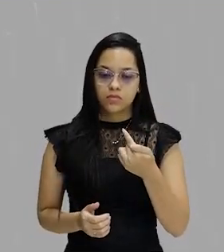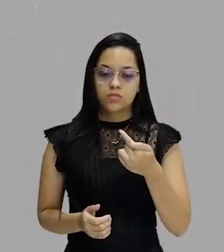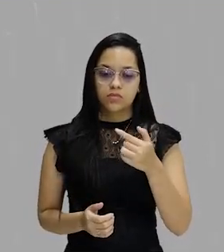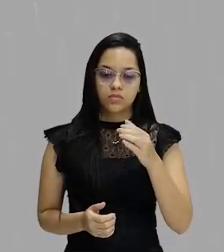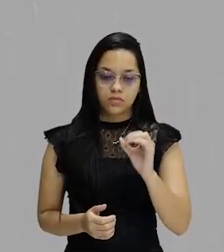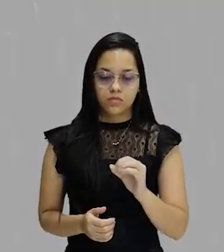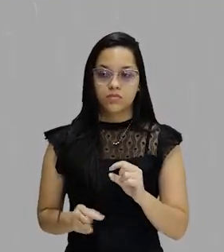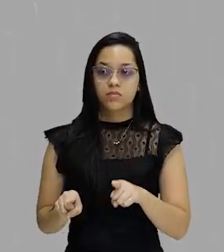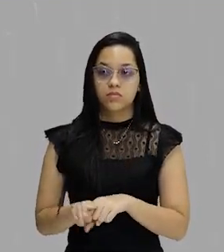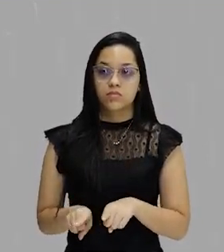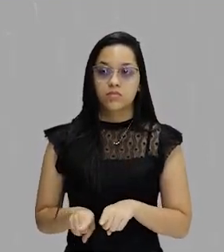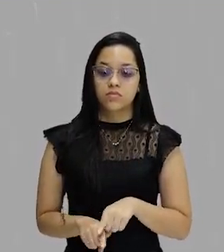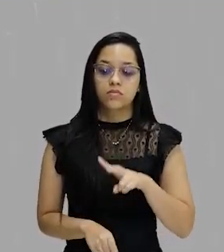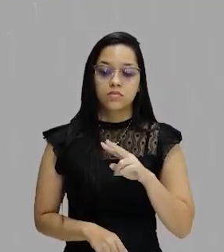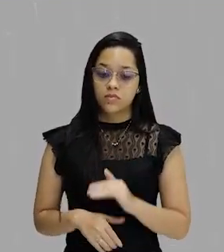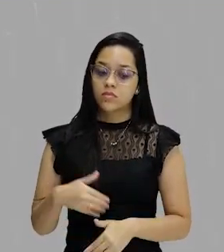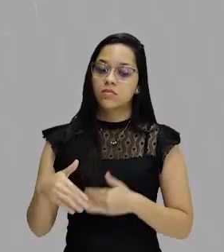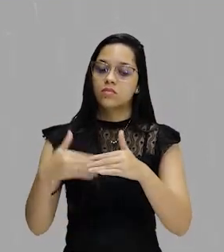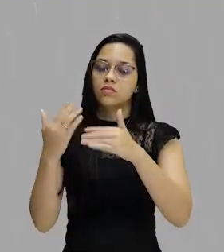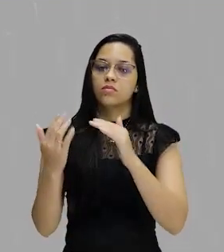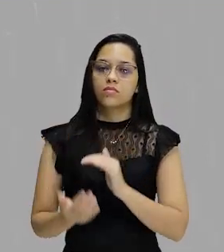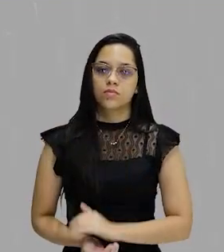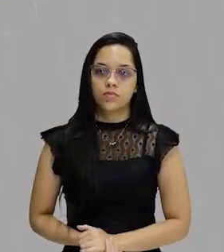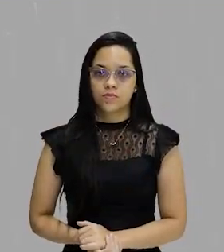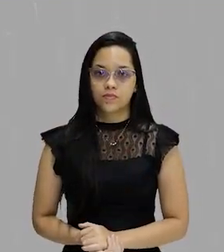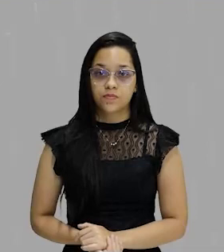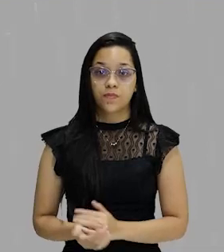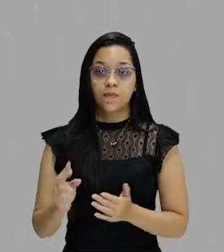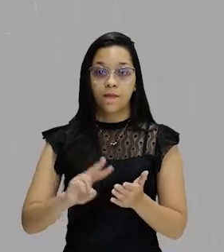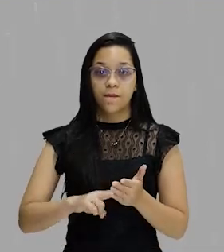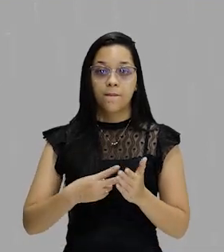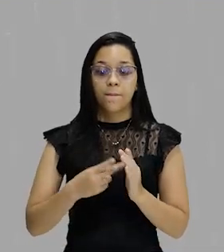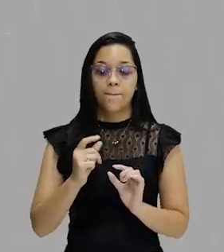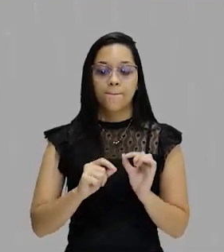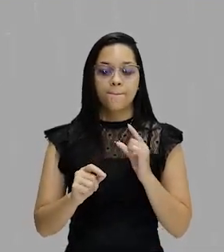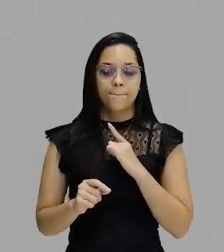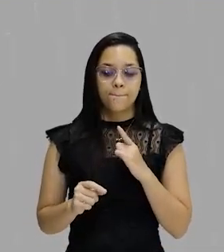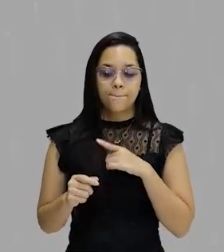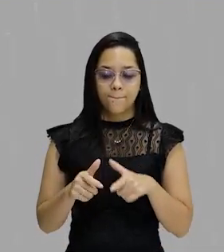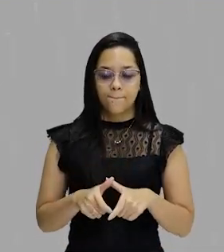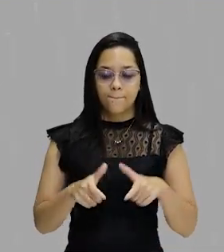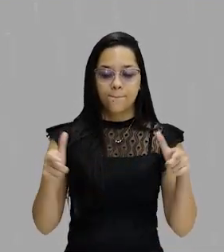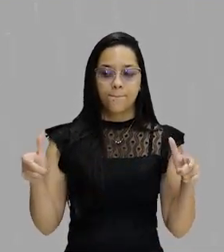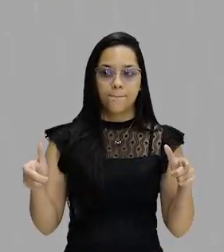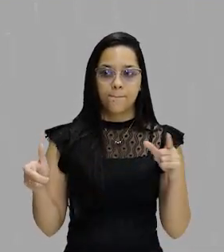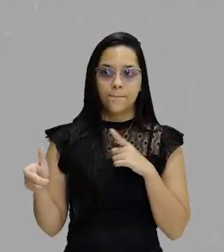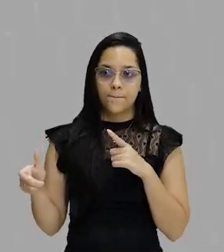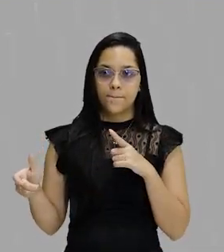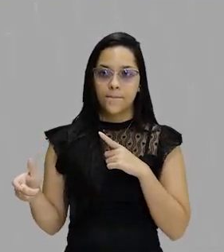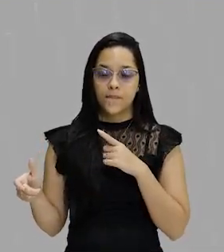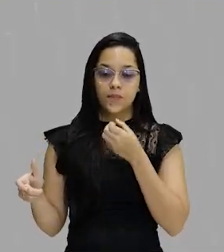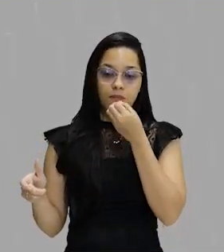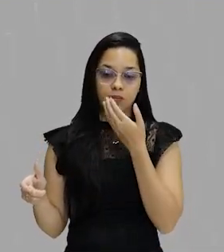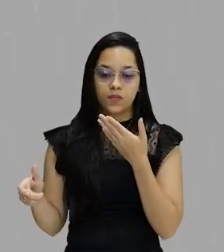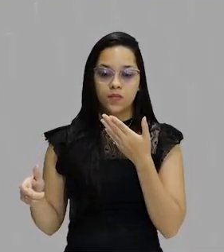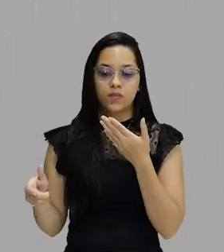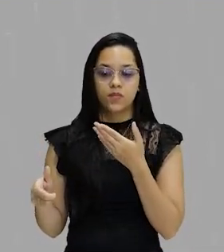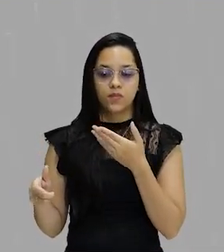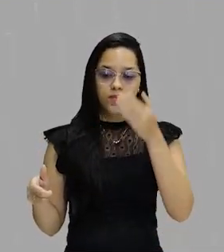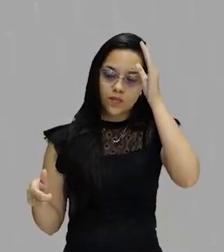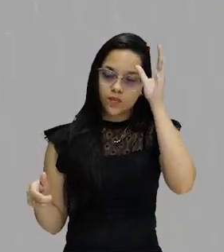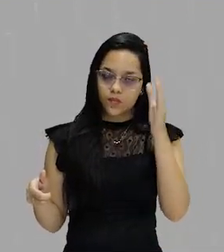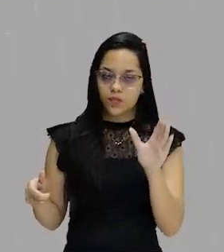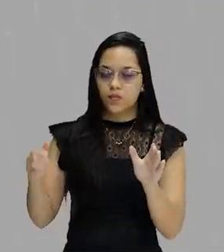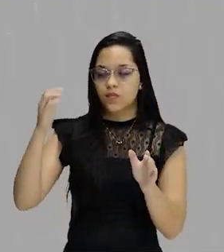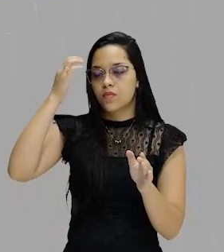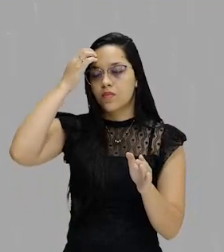Brasil, ela vai se desenvolver. Ou seja, nós teremos uma expansão do consumo de bens culturais. Olha